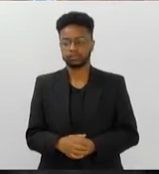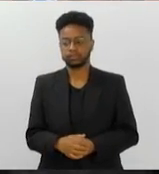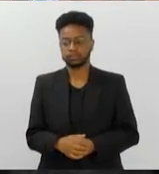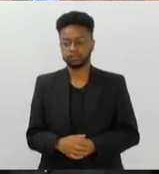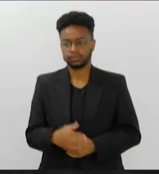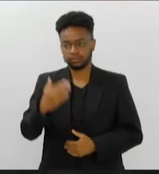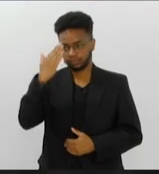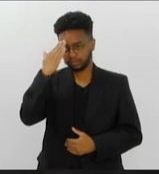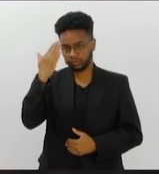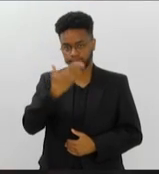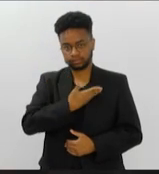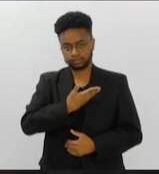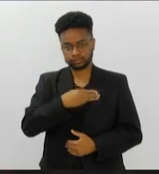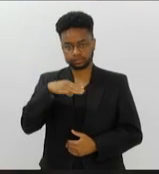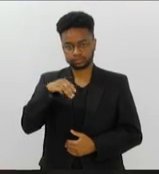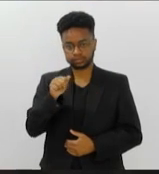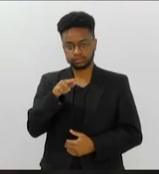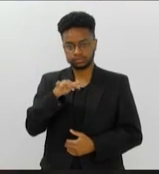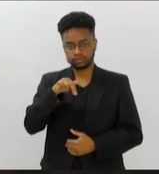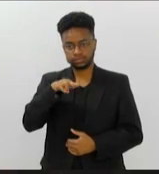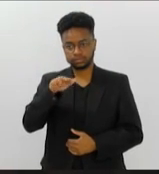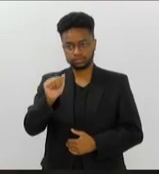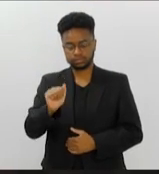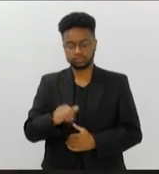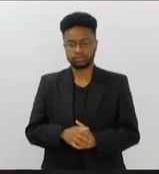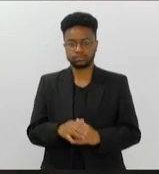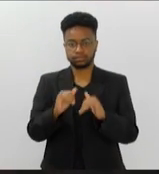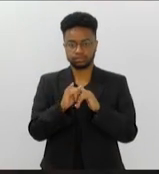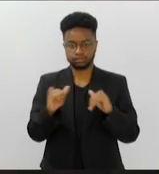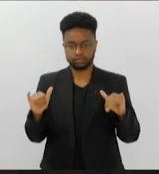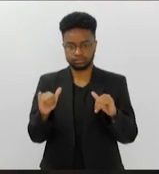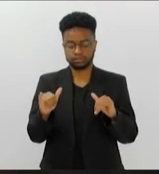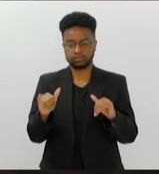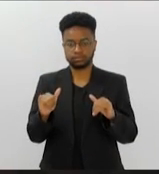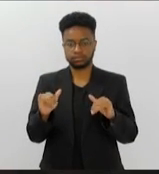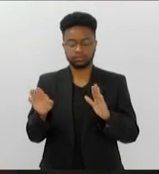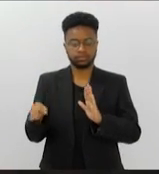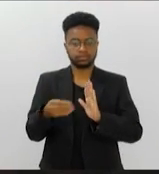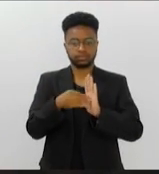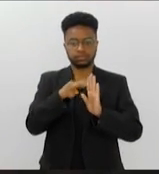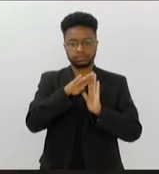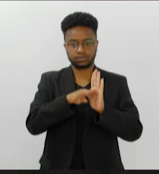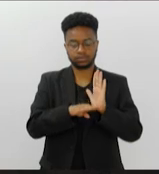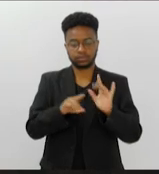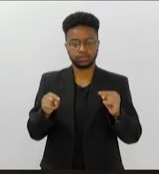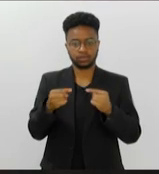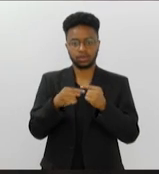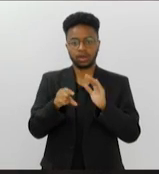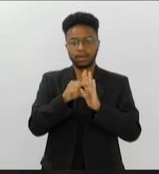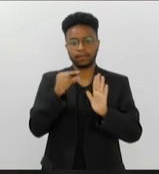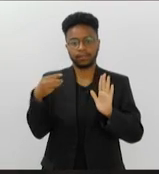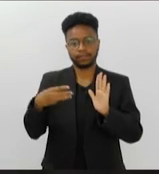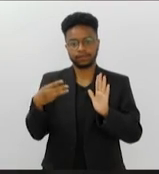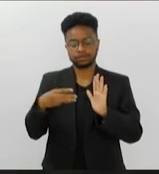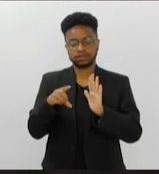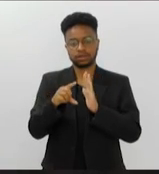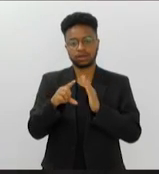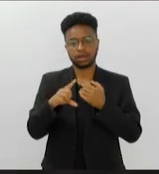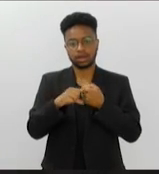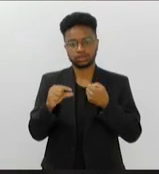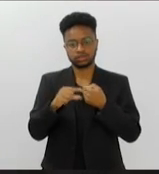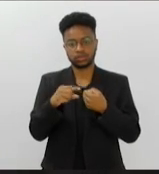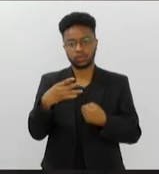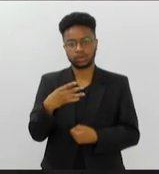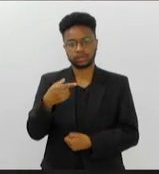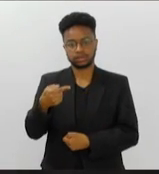Obrigado, querida amiga Marina, do MST. Anuncio, incluído na ordem do dia, de acordo com o parágrafo 3º do artigo 47